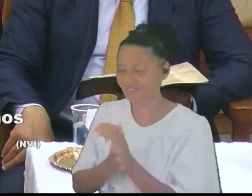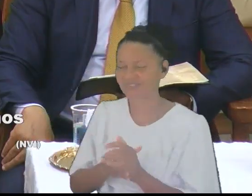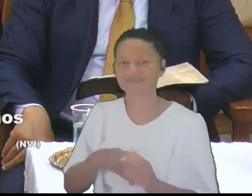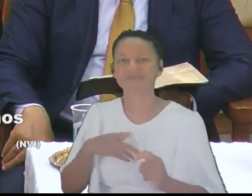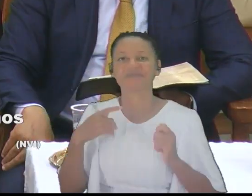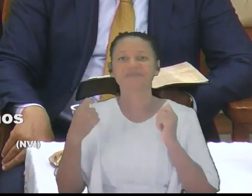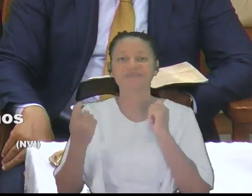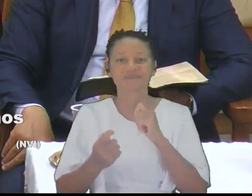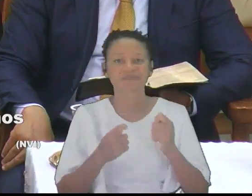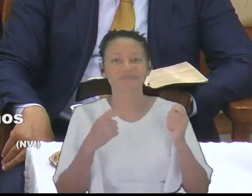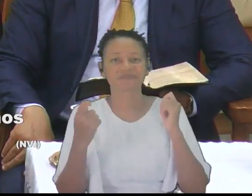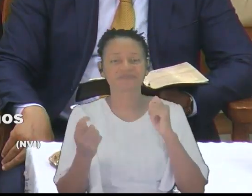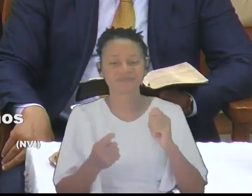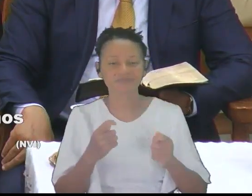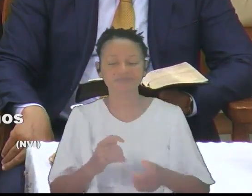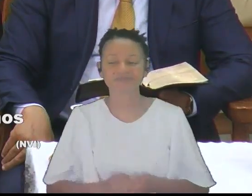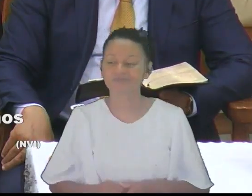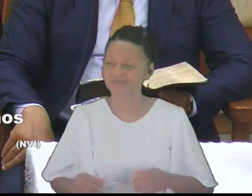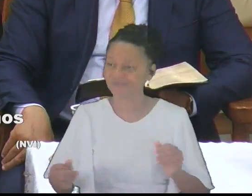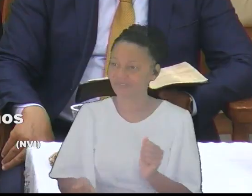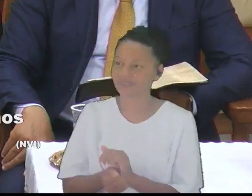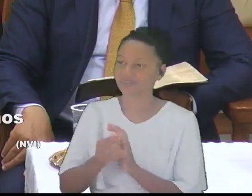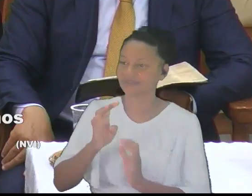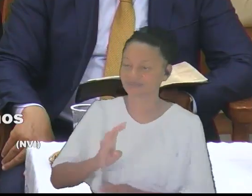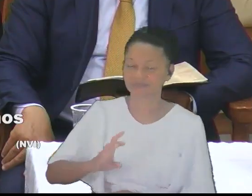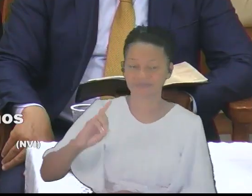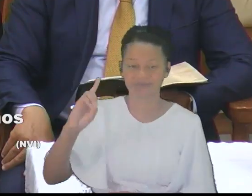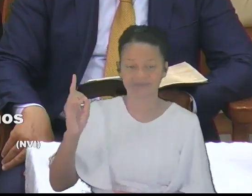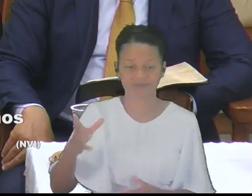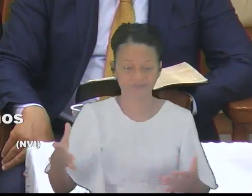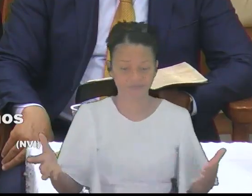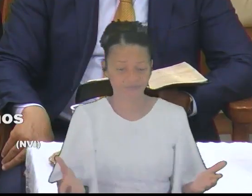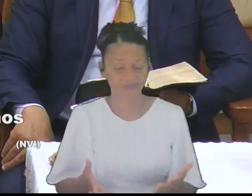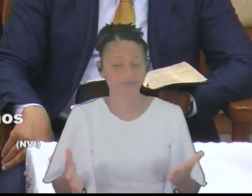aleluia, glória a Deus nesta manhã, irmãos.